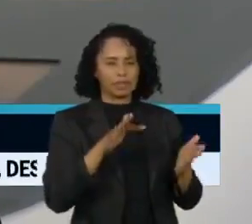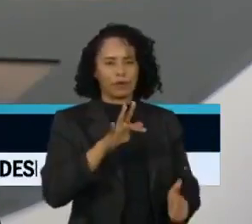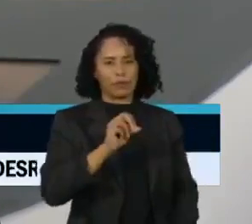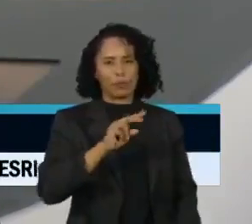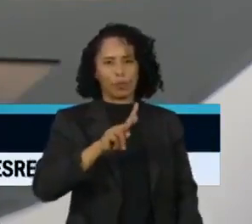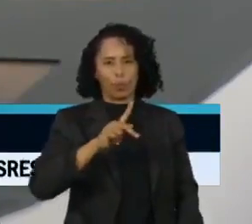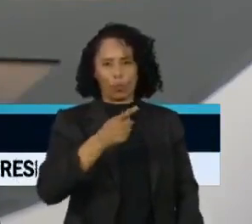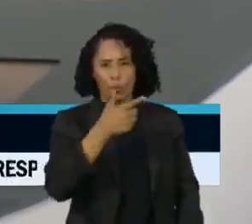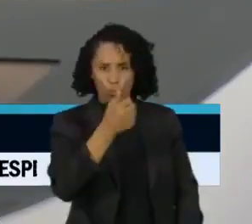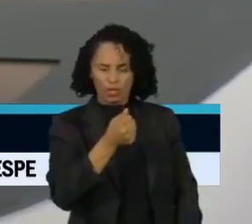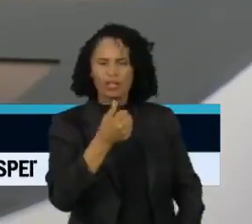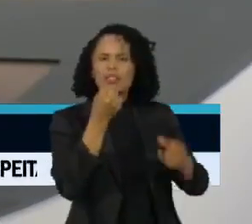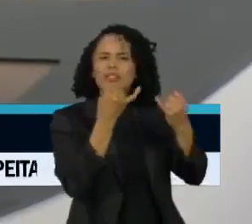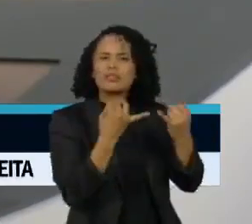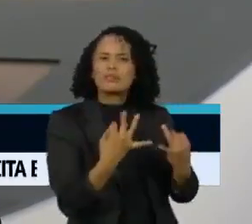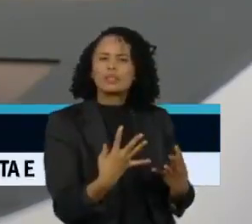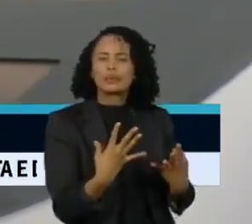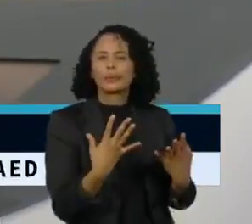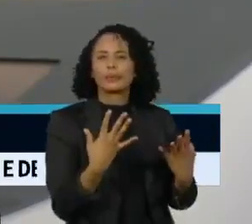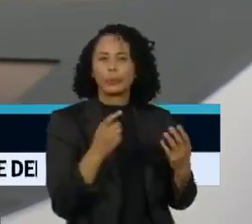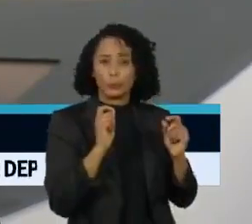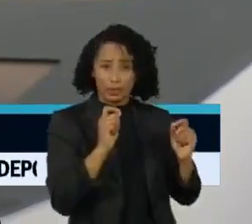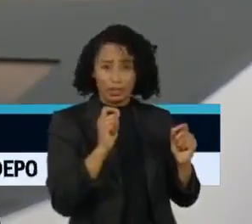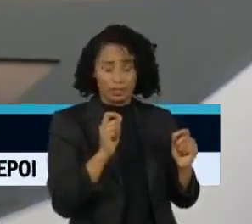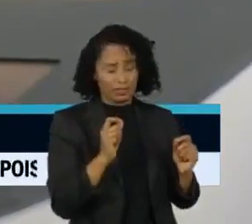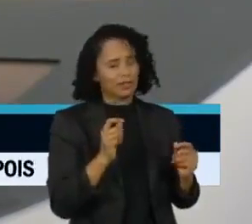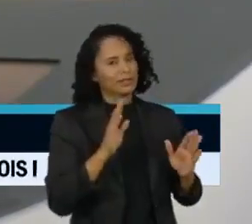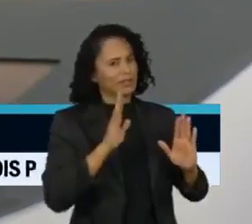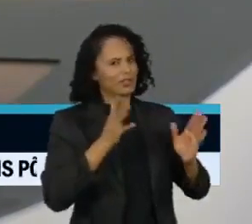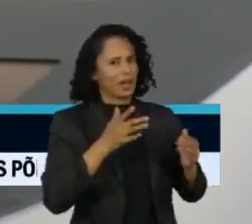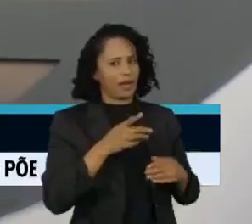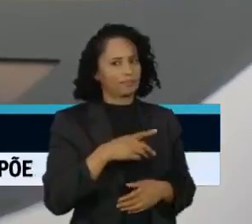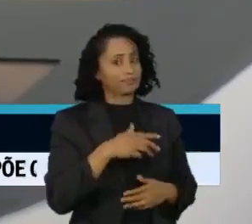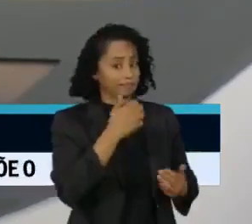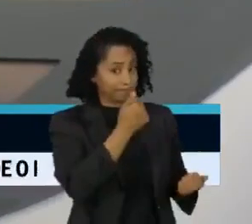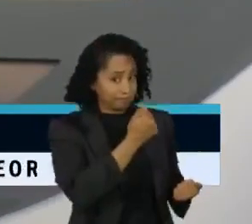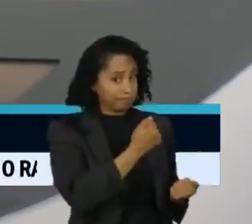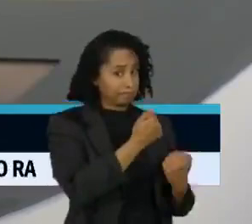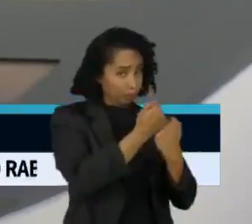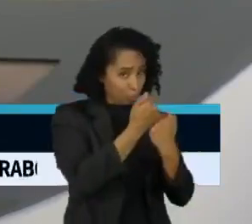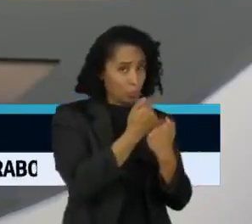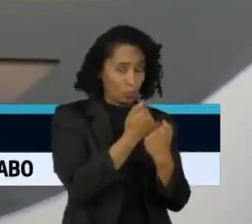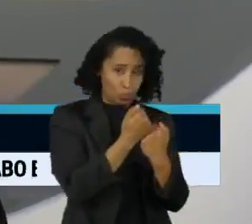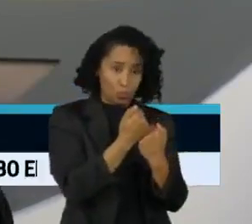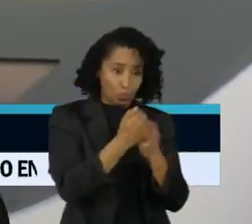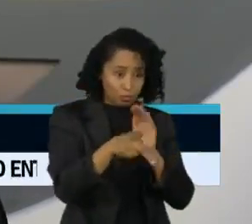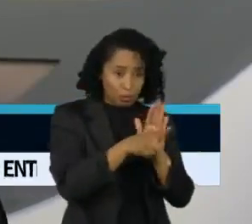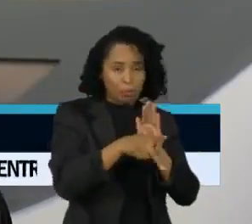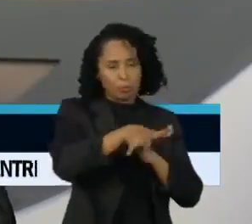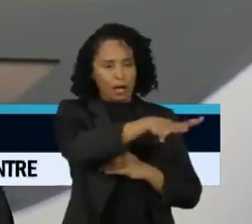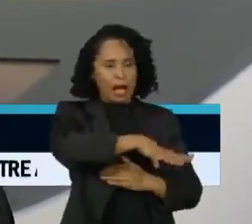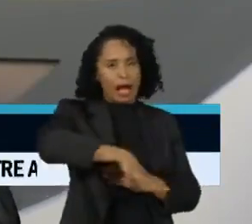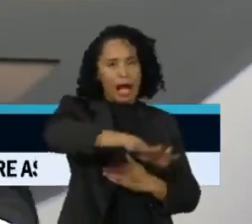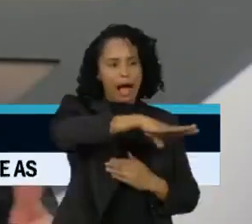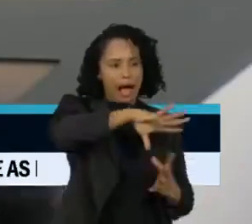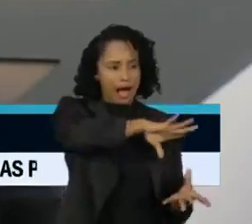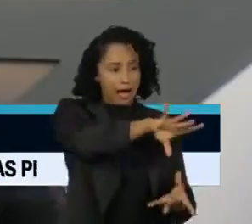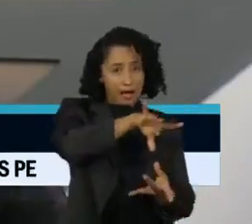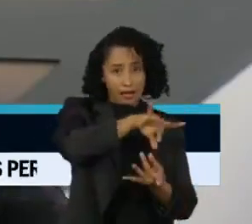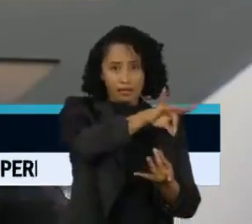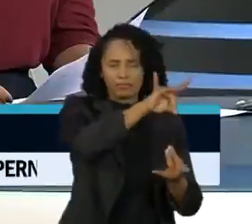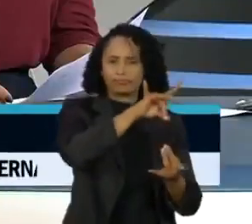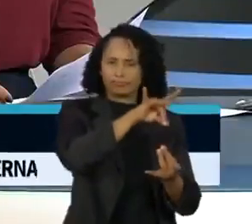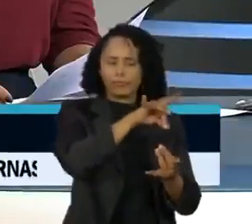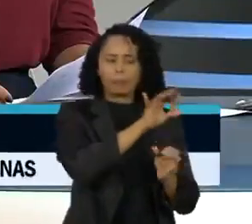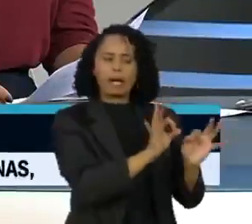dizia que é necessário, defendendo a ideia de que é necessário o campo democrático se organizar contra